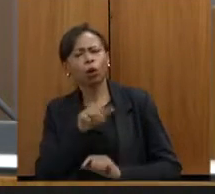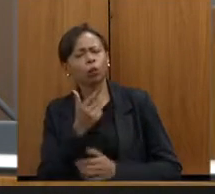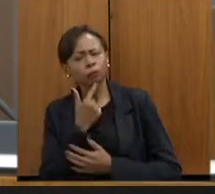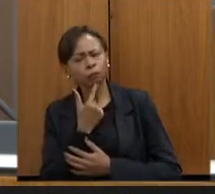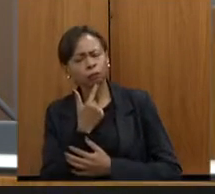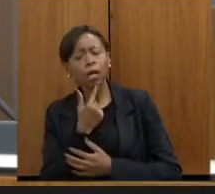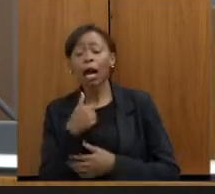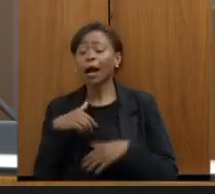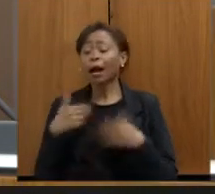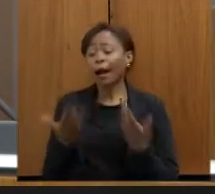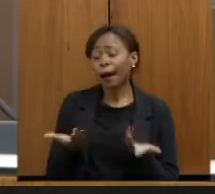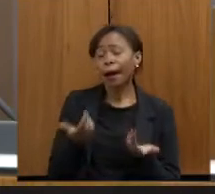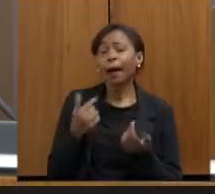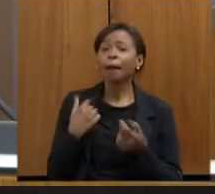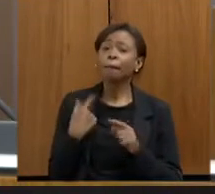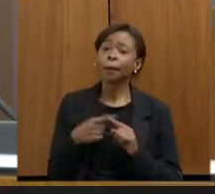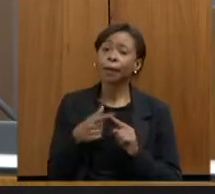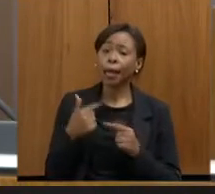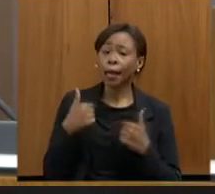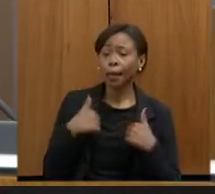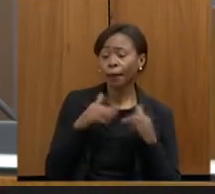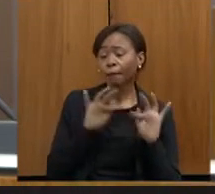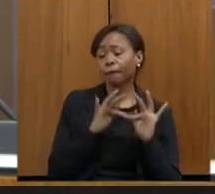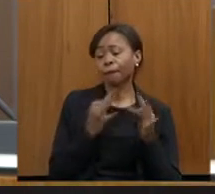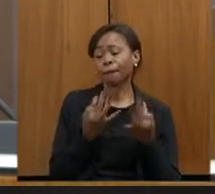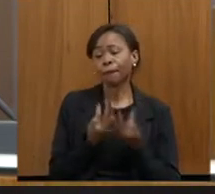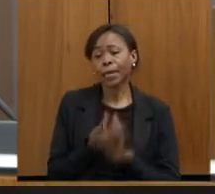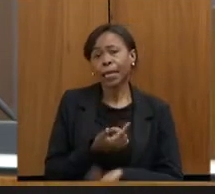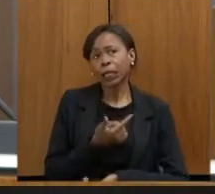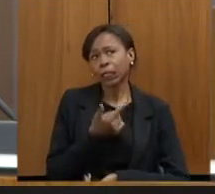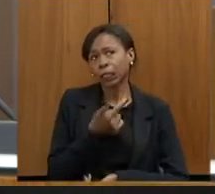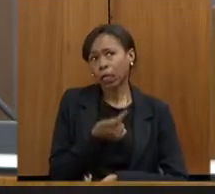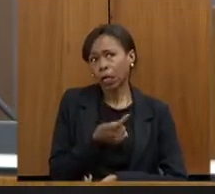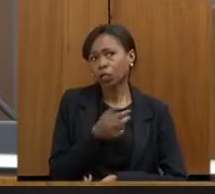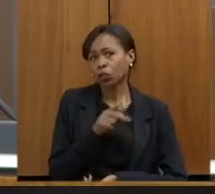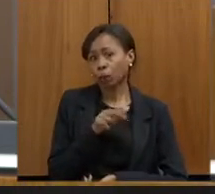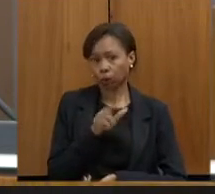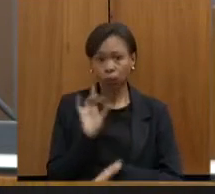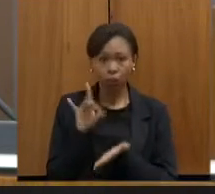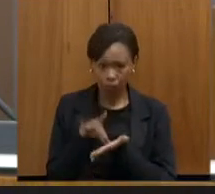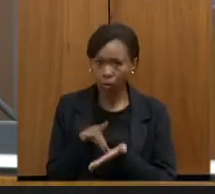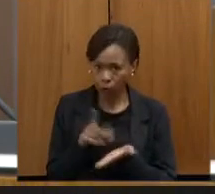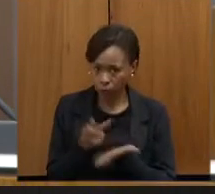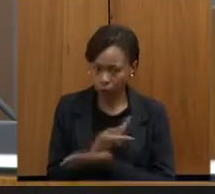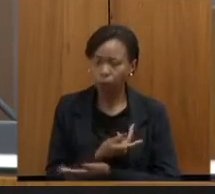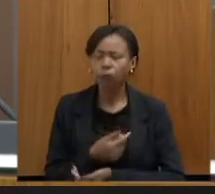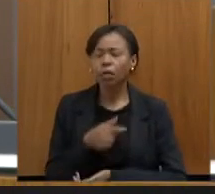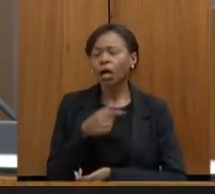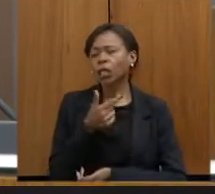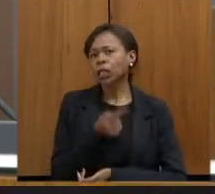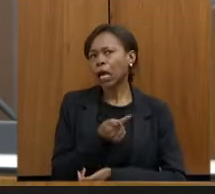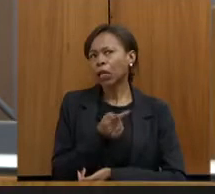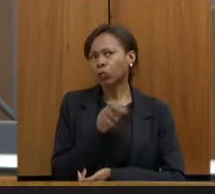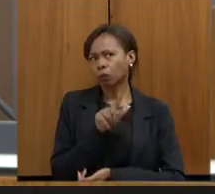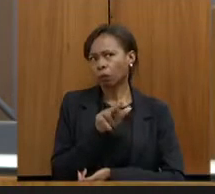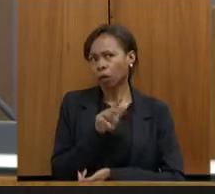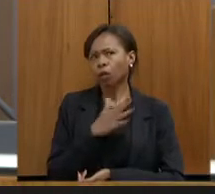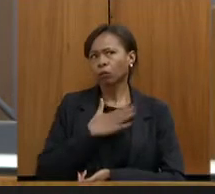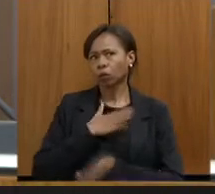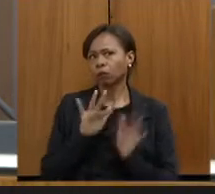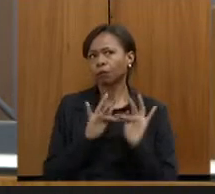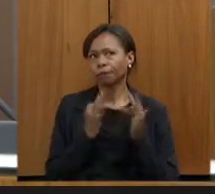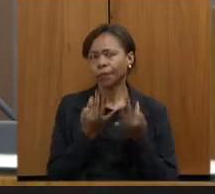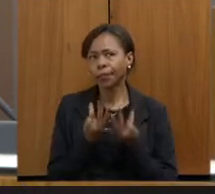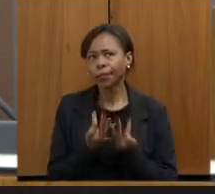eu sou de uma família de sete irmãos, é um caso real esse aqui, eu sou da família de sete irmãos,